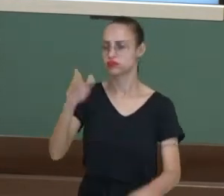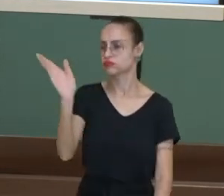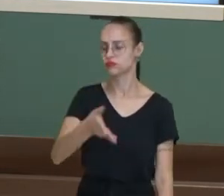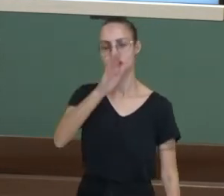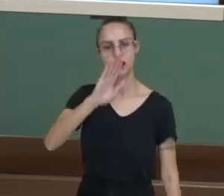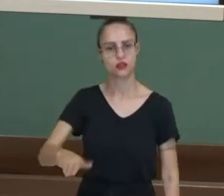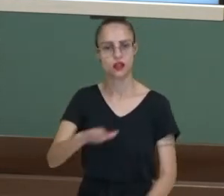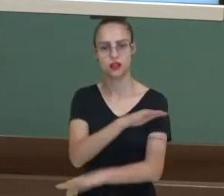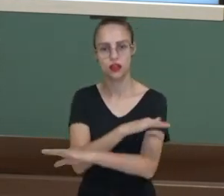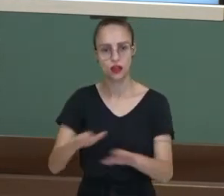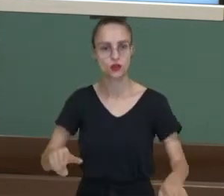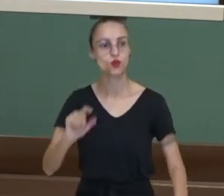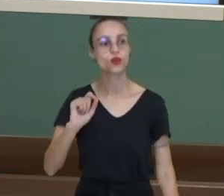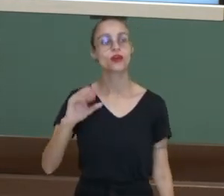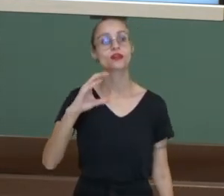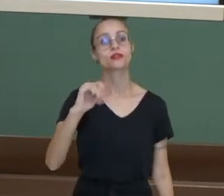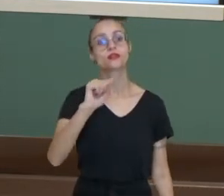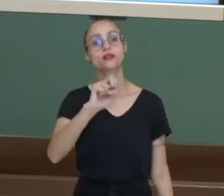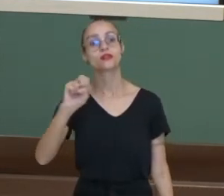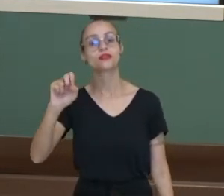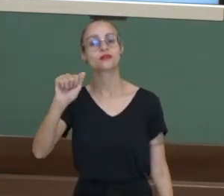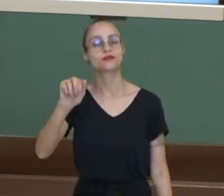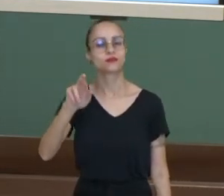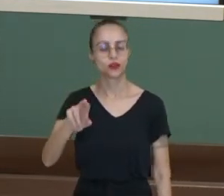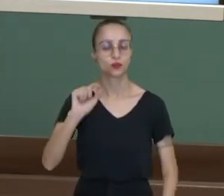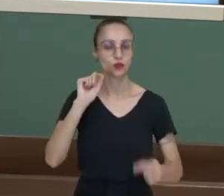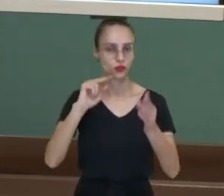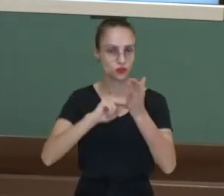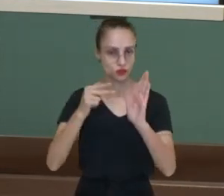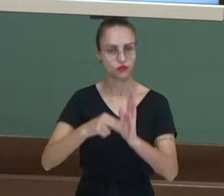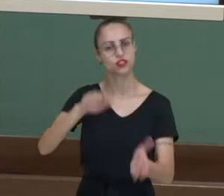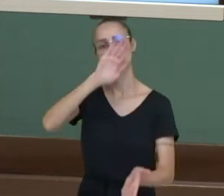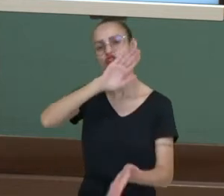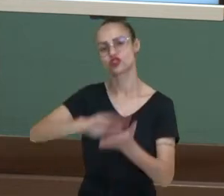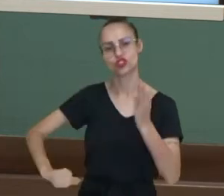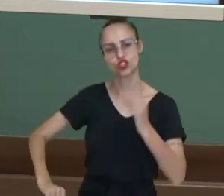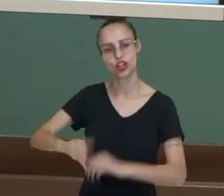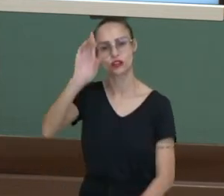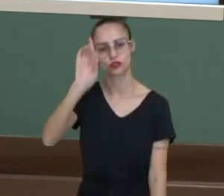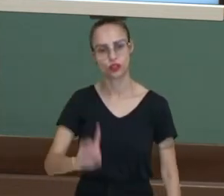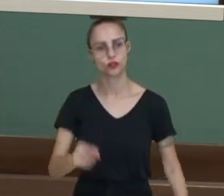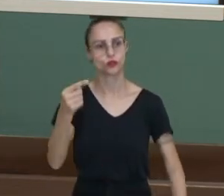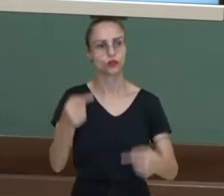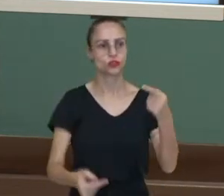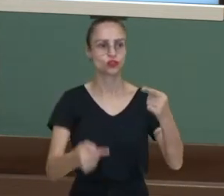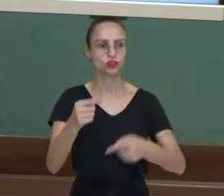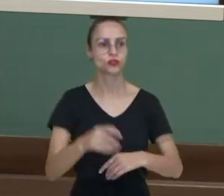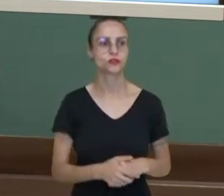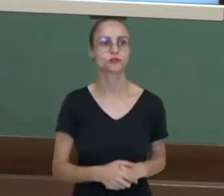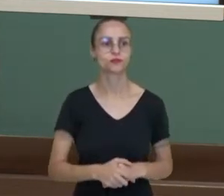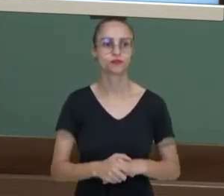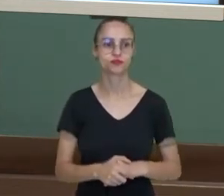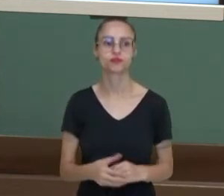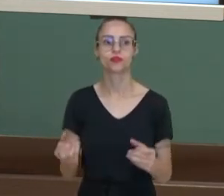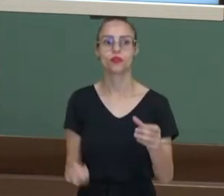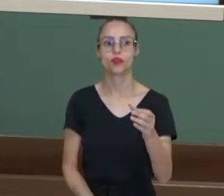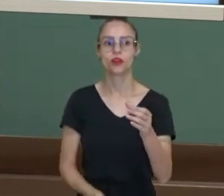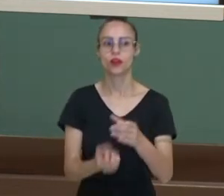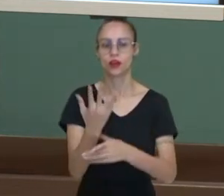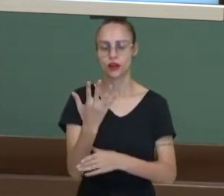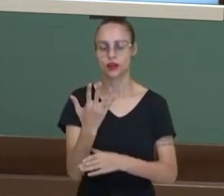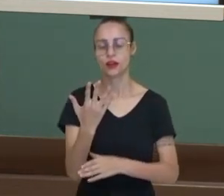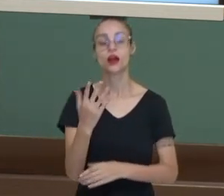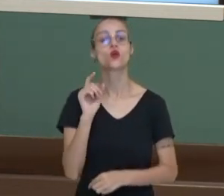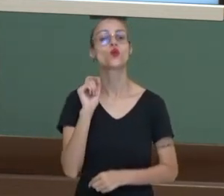caçar, e esse caçar com 2 S's, que é a ideia de tirar direitos políticos. Ainda, decretar estado